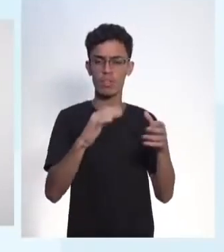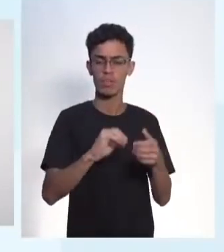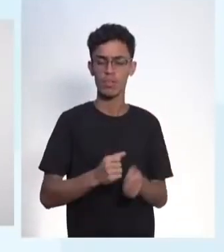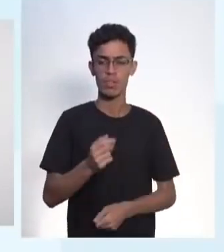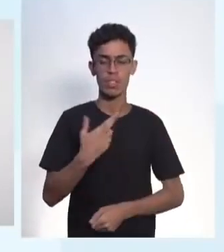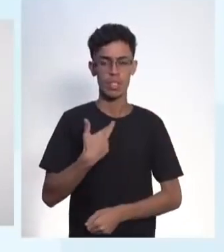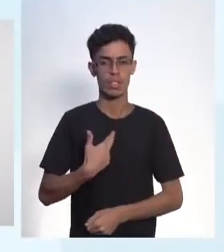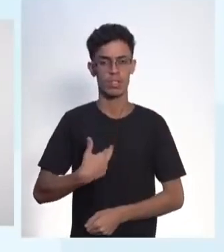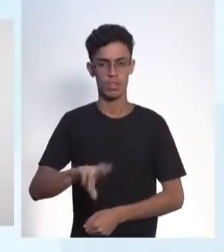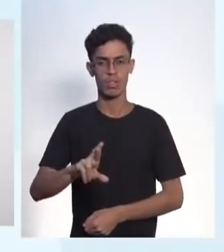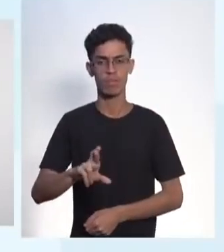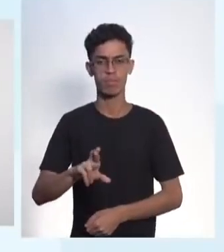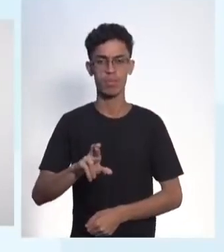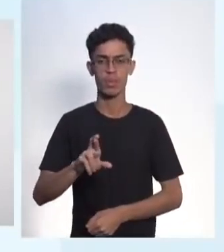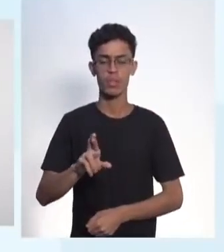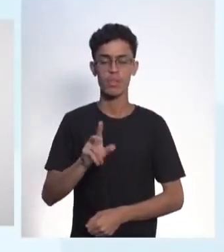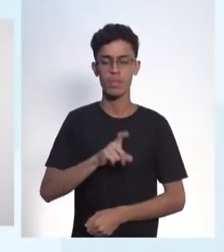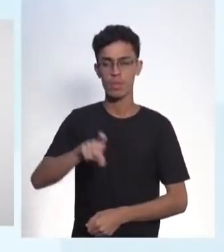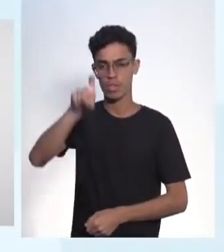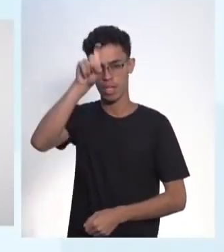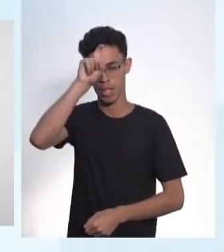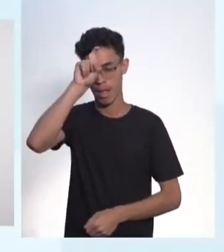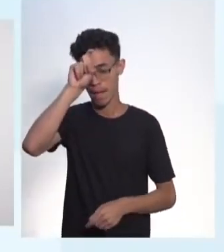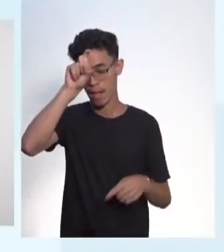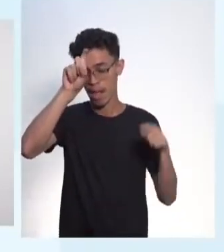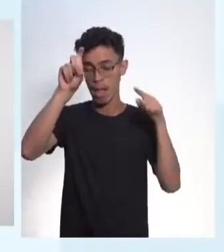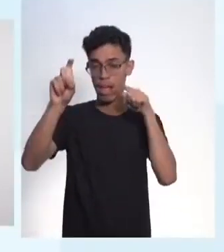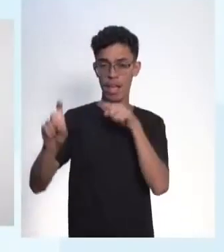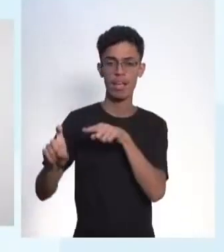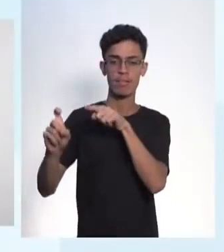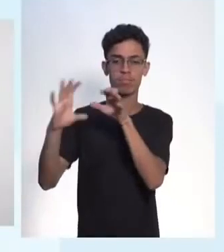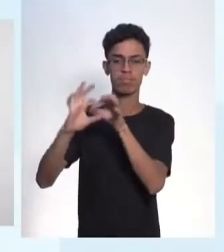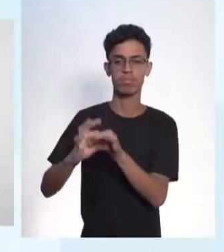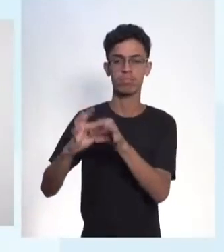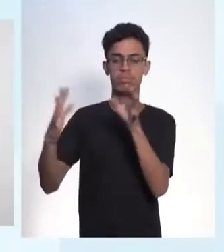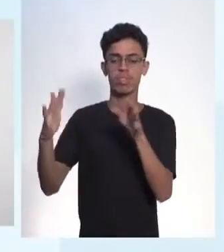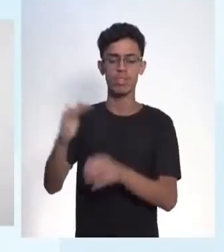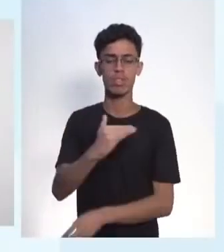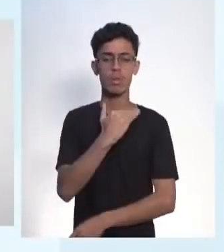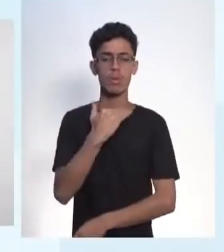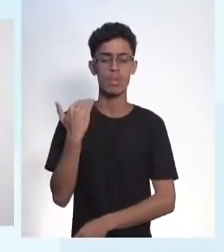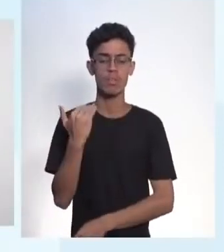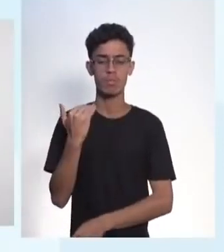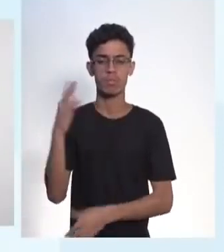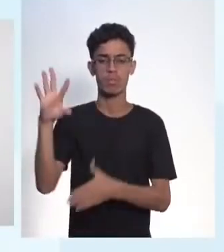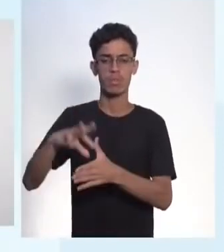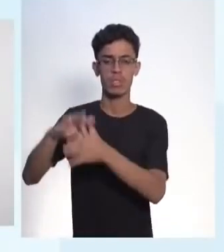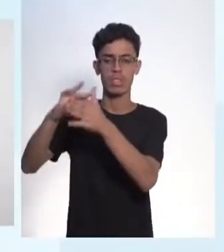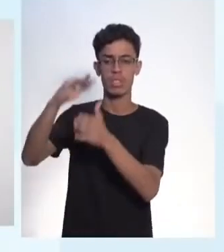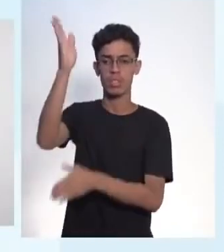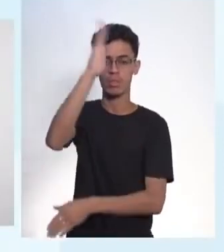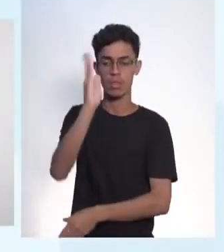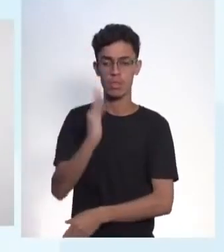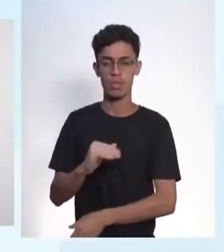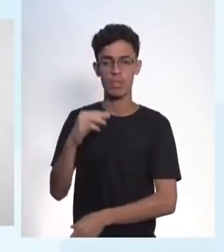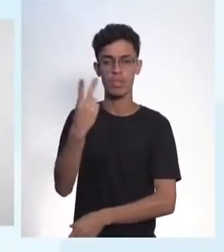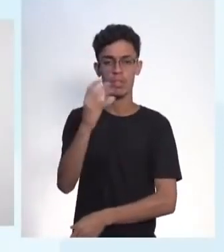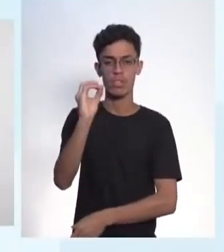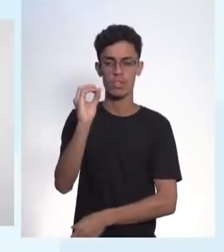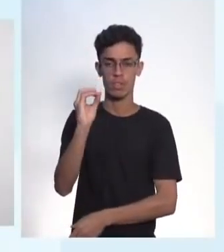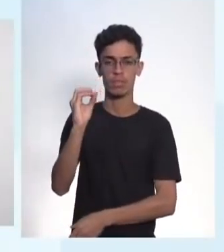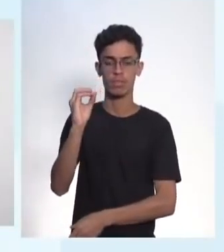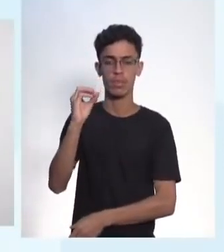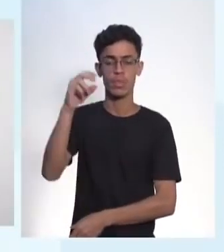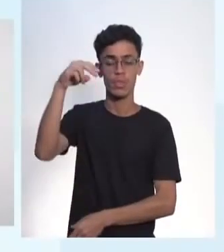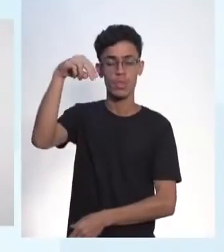tornaram símbolo da liberdade no Brasil. A morte de Zumbi dos Palmares, em 20 de novembro de